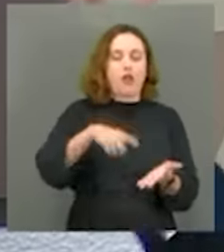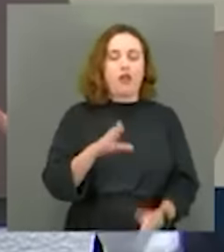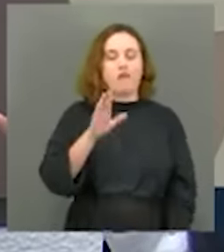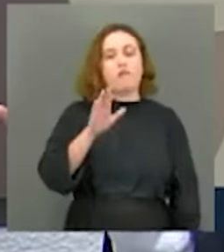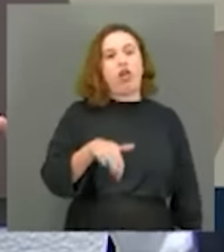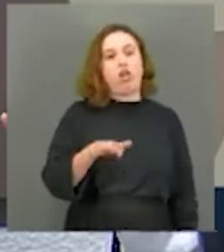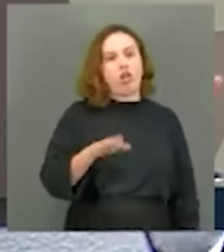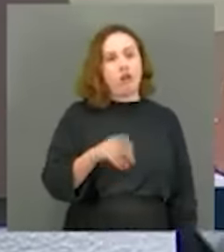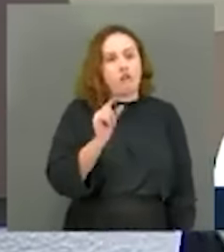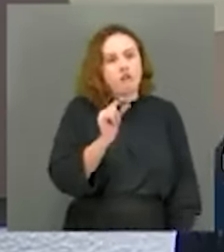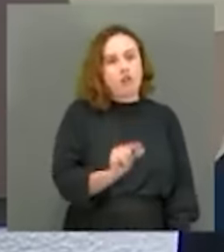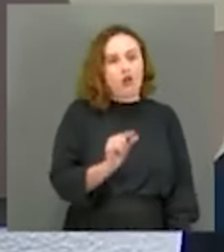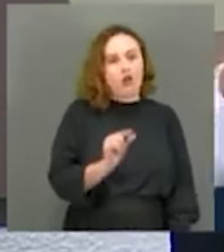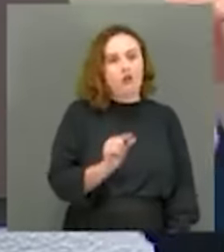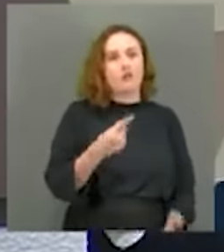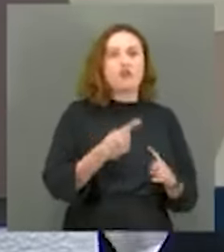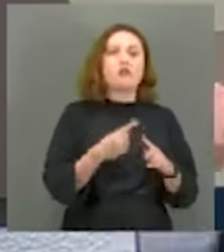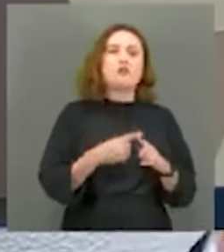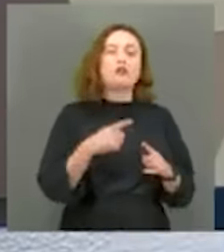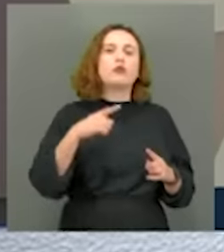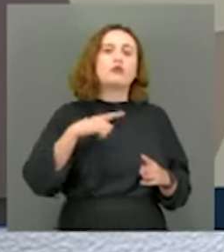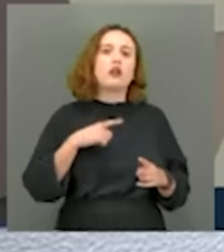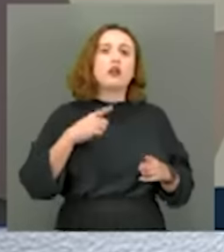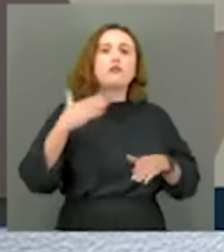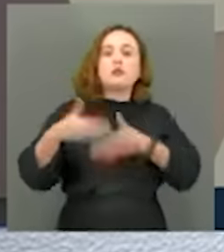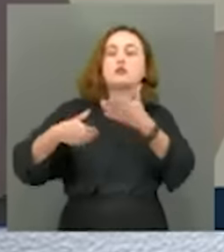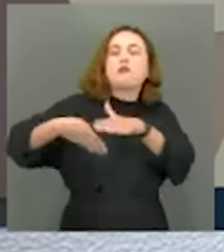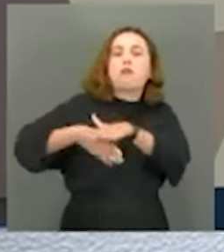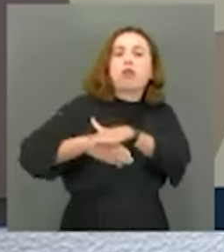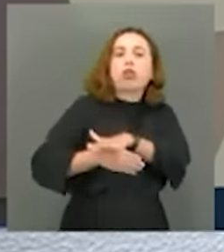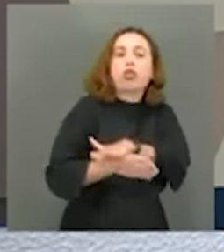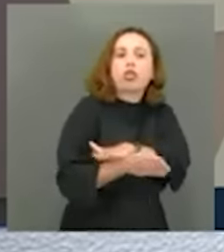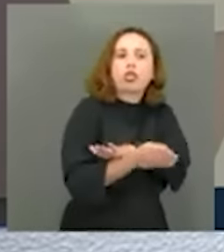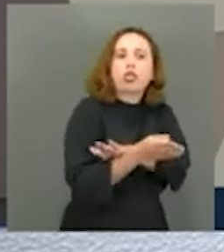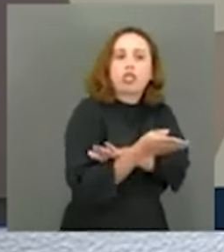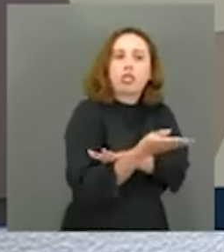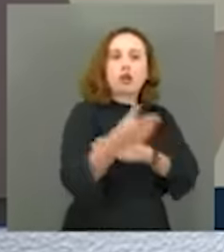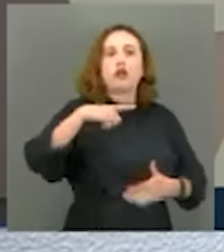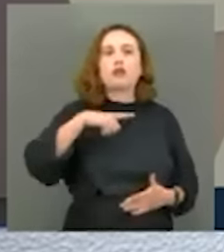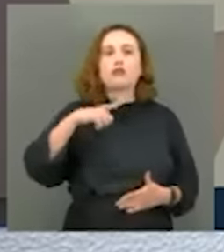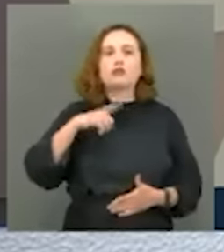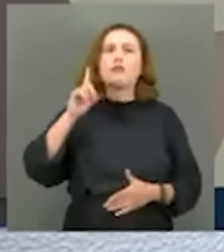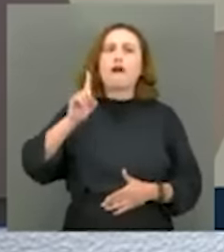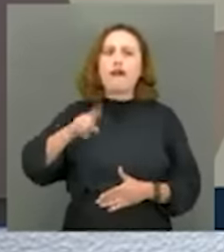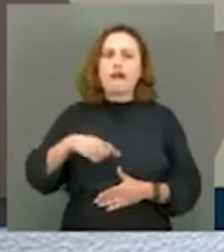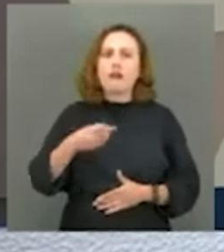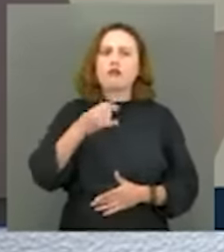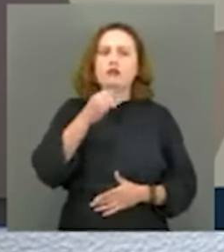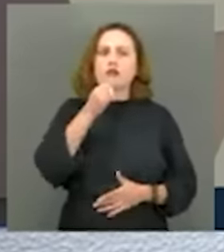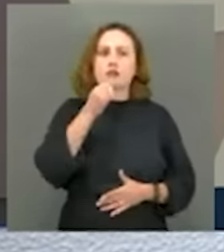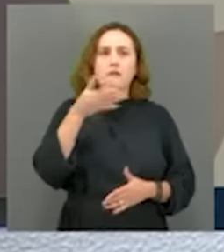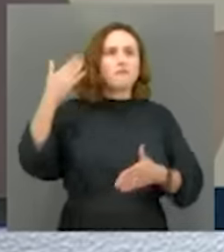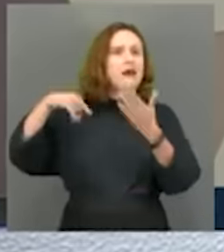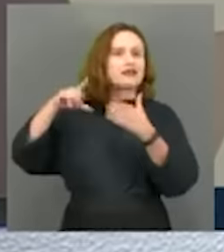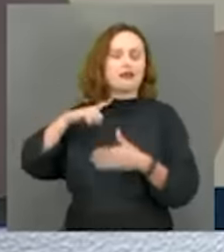envergadura que esse tema tomou no cotidiano da vida da as pessoas é diferenciada ele não é mais apenas um crime